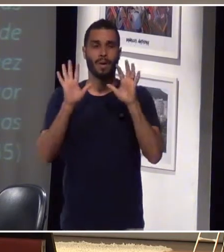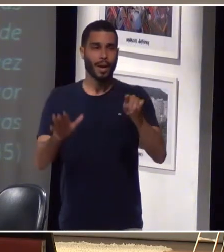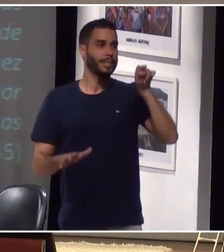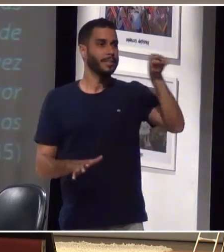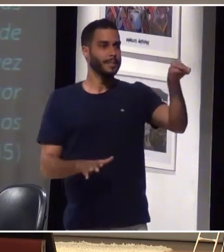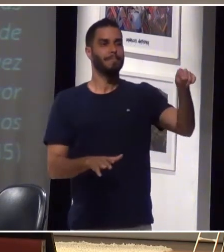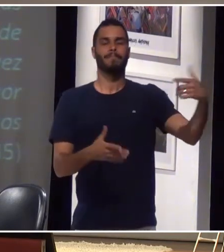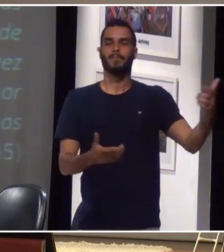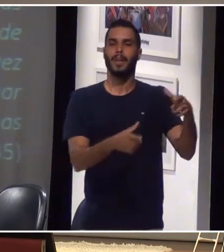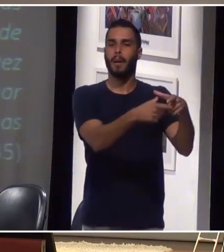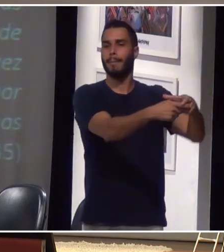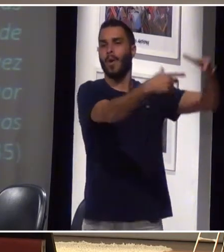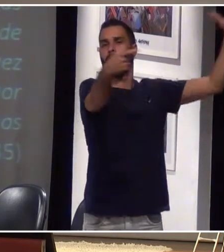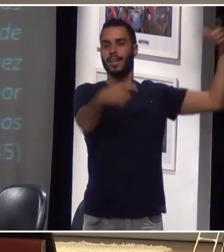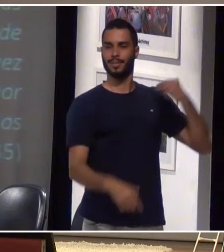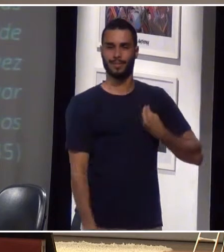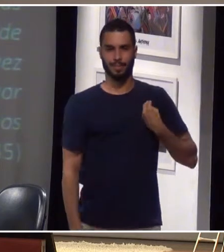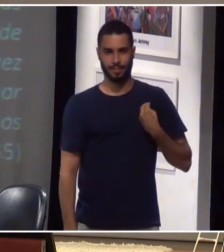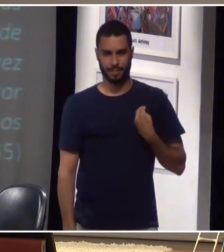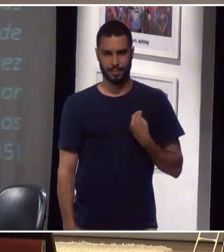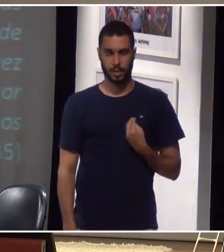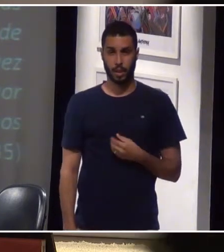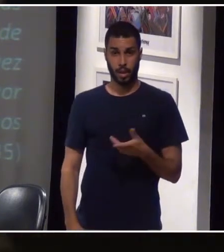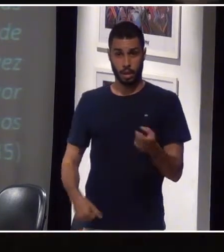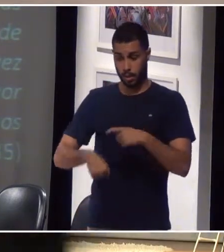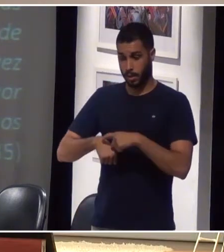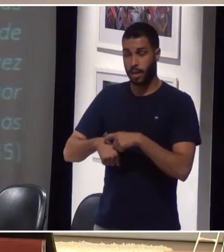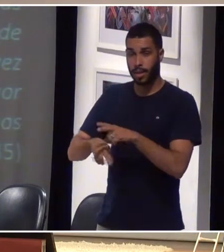inserida nessa lógica, né? Já quase finalizando,